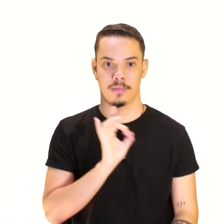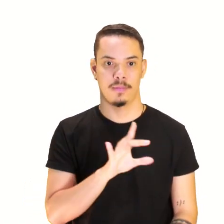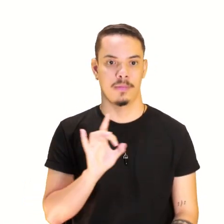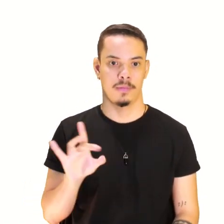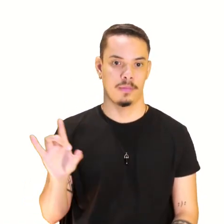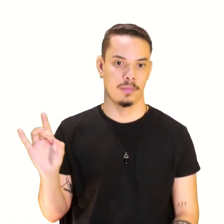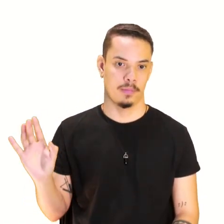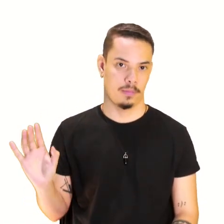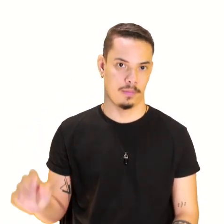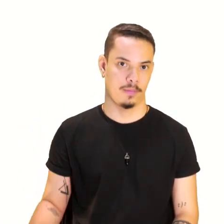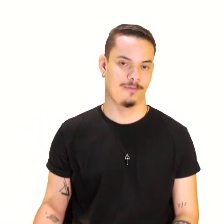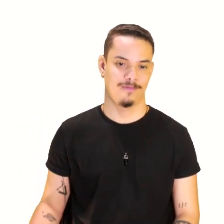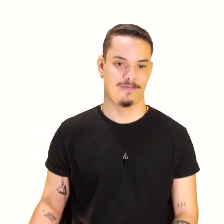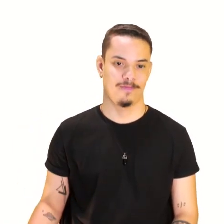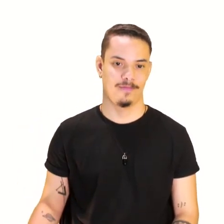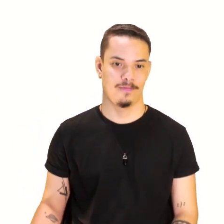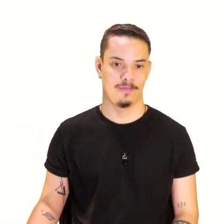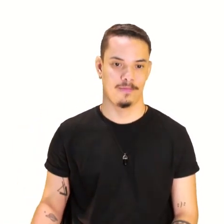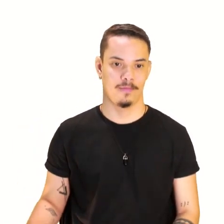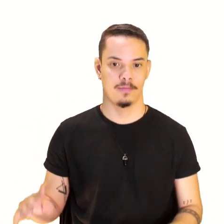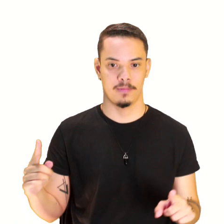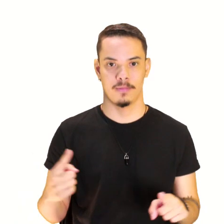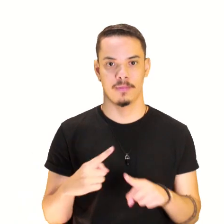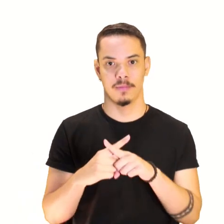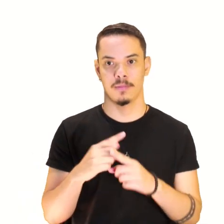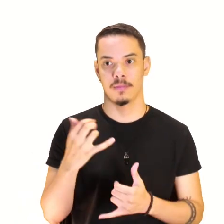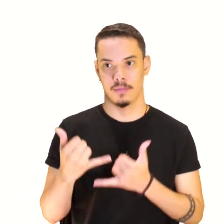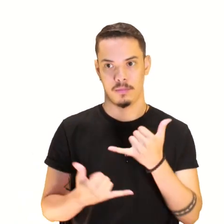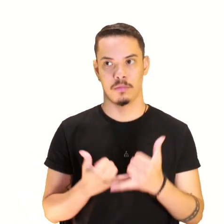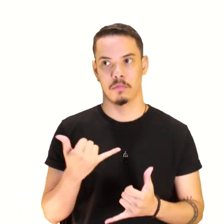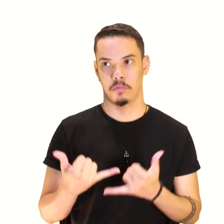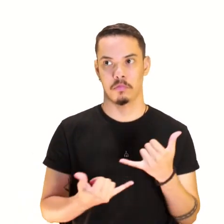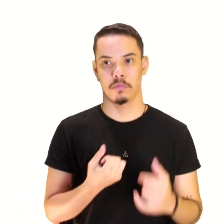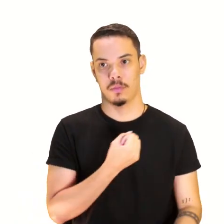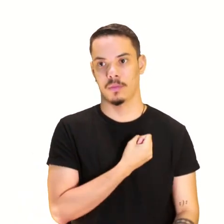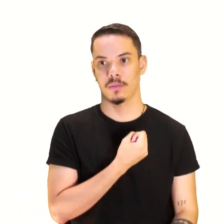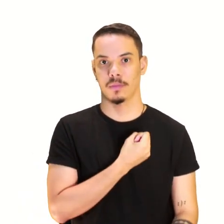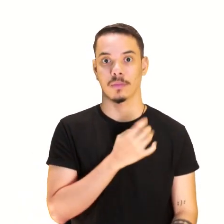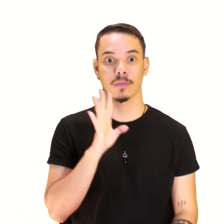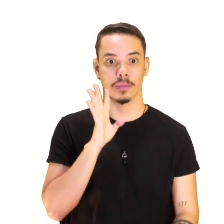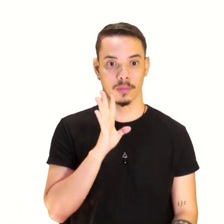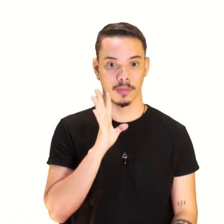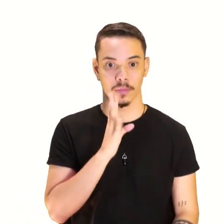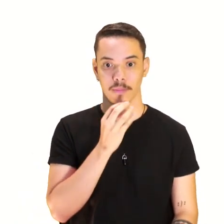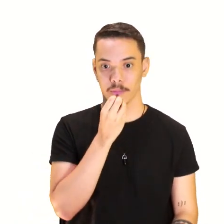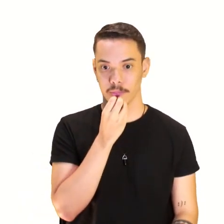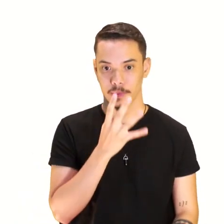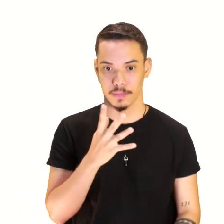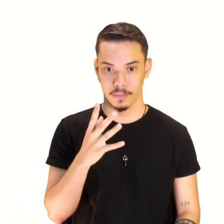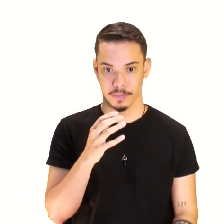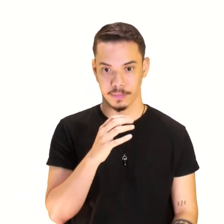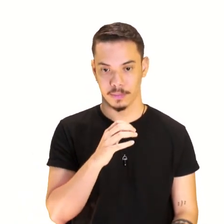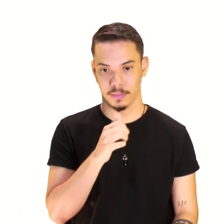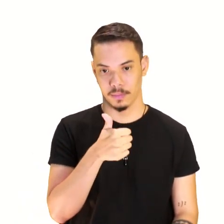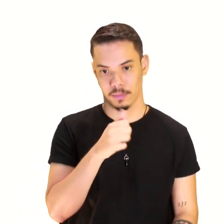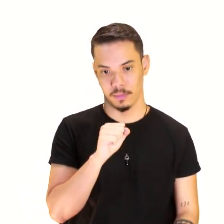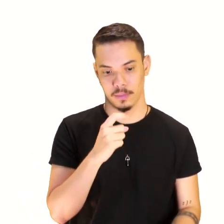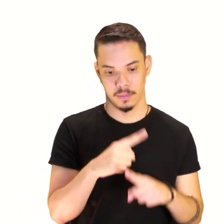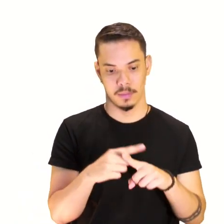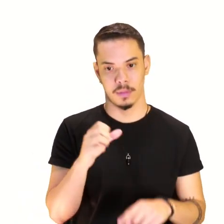são 8 tijolos. Esse brincando com números aqui foi bem exercício, né? Multiplicando 8 vezes 18,